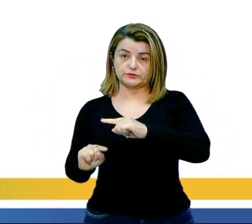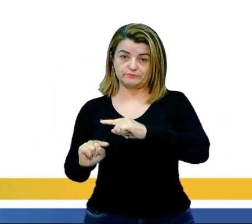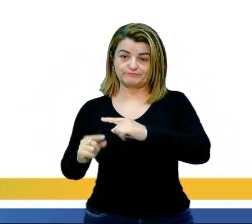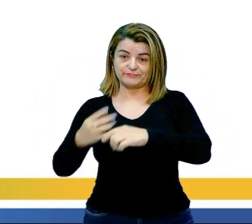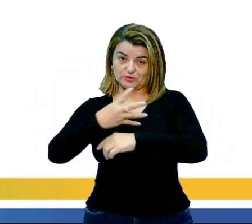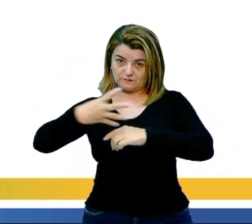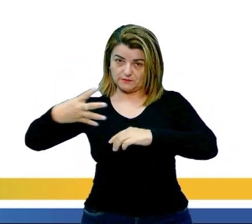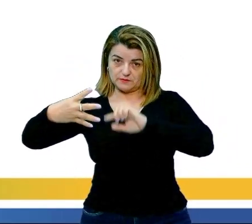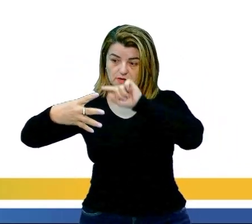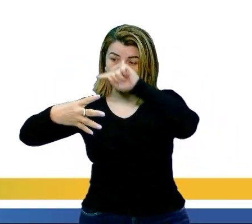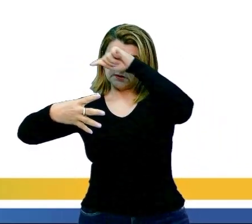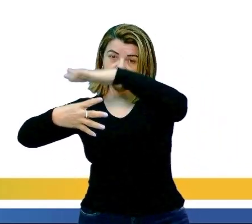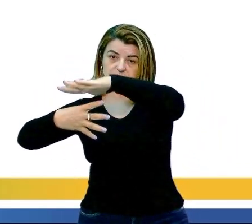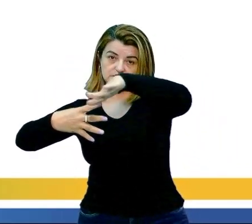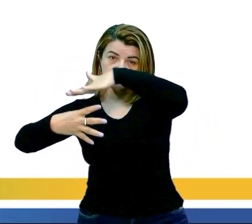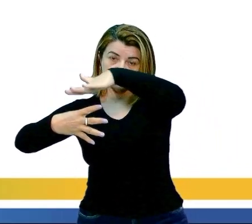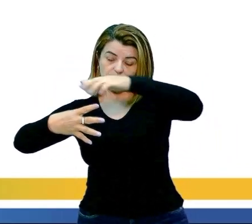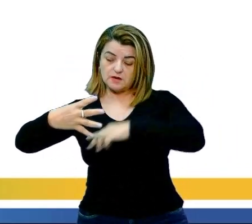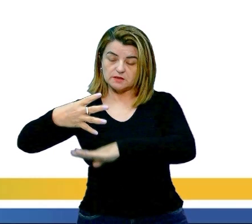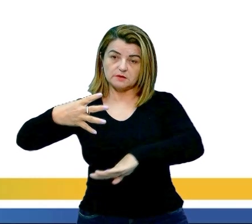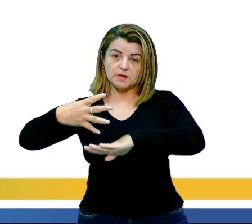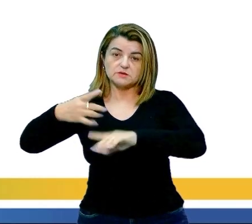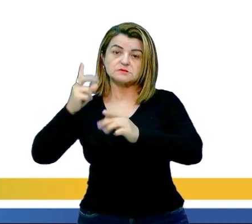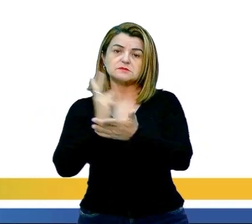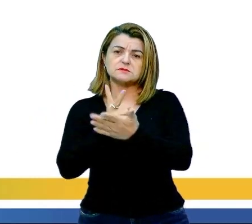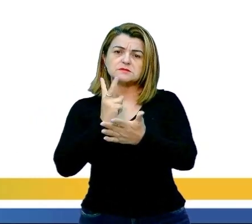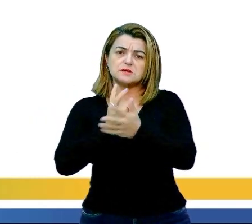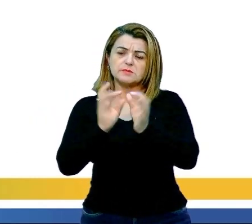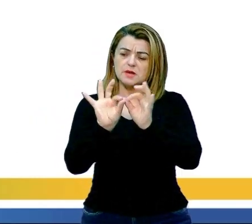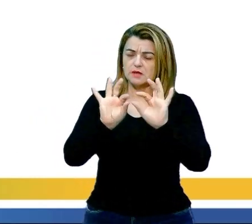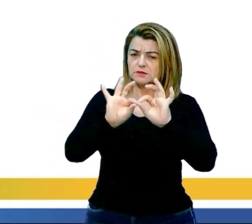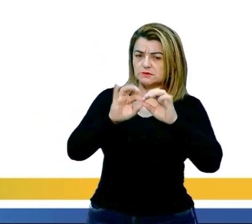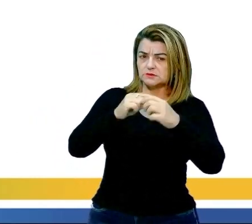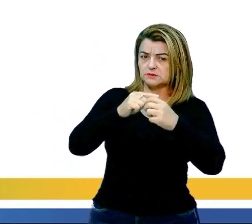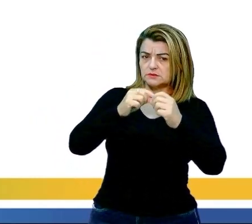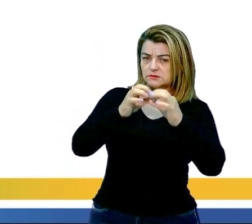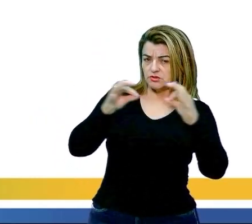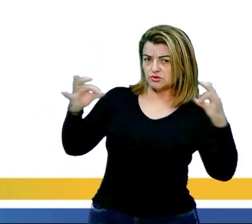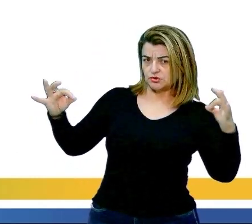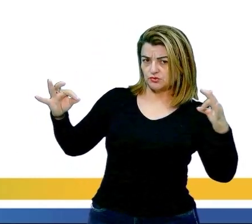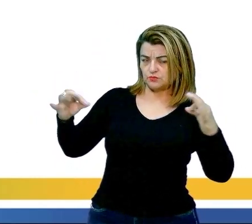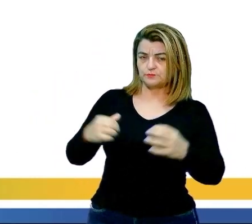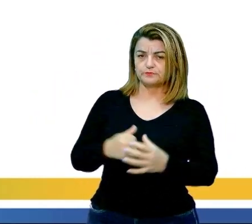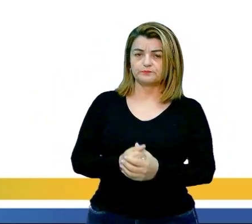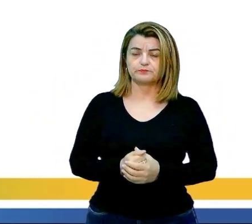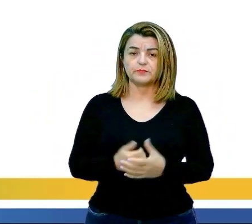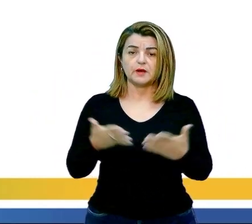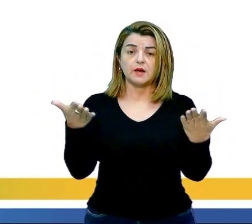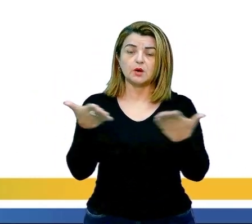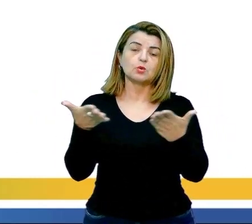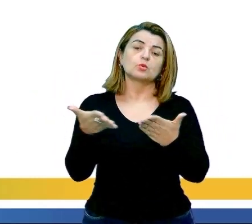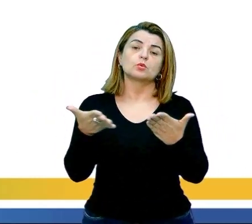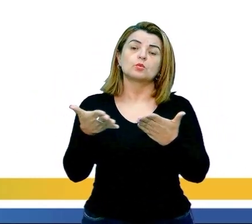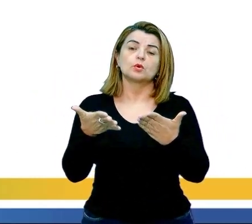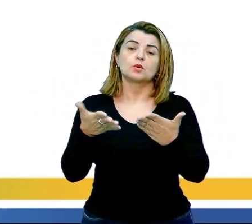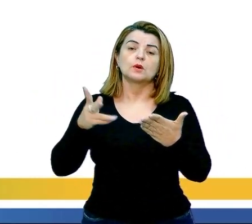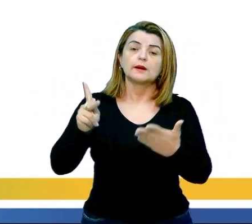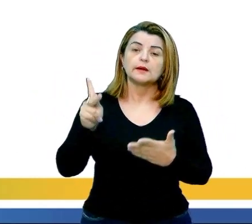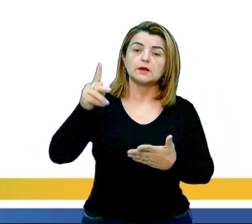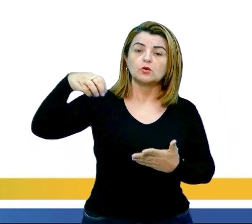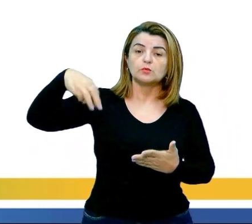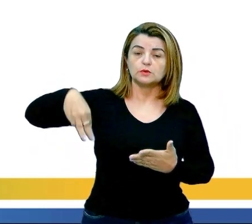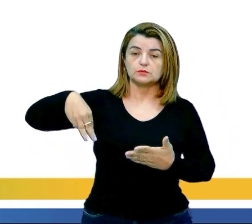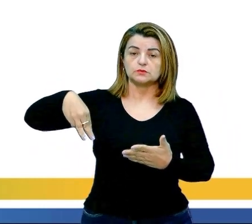As tabelas sempre utilizam o mesmo sentido, pessoal. Tá? E aí nós vamos trabalhar quilômetros